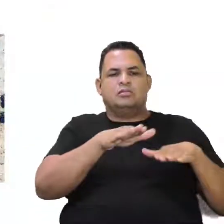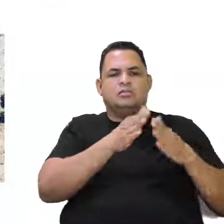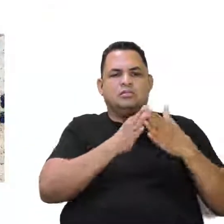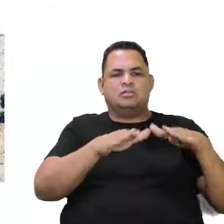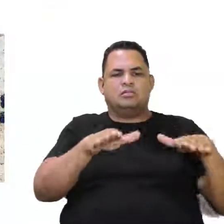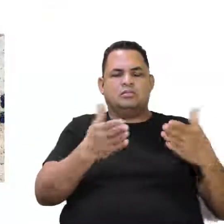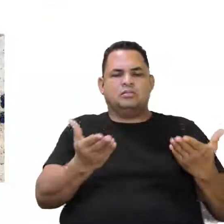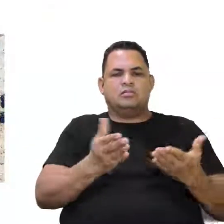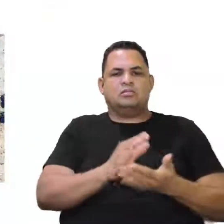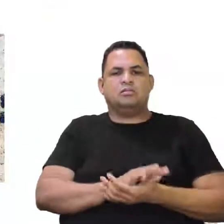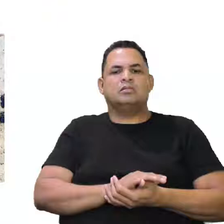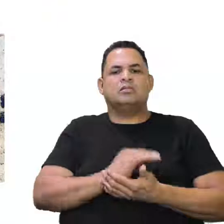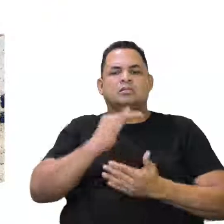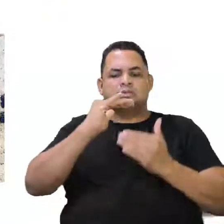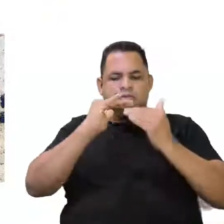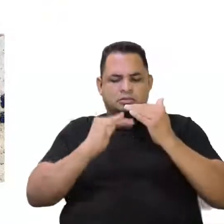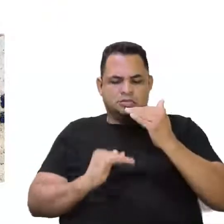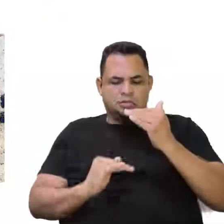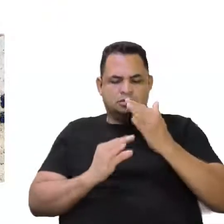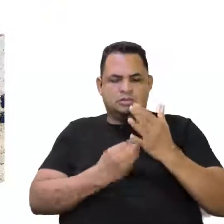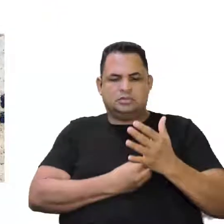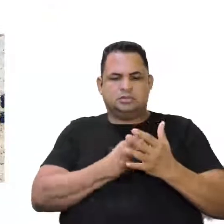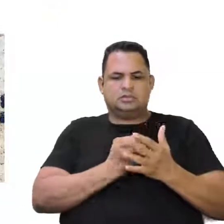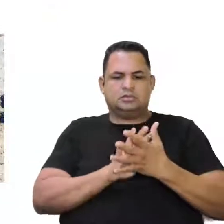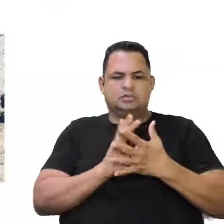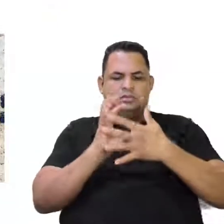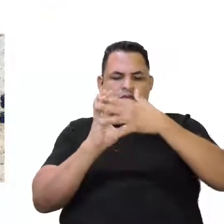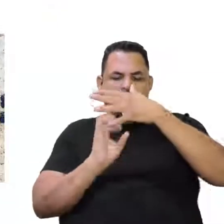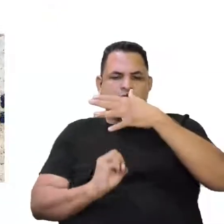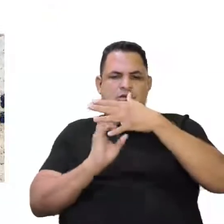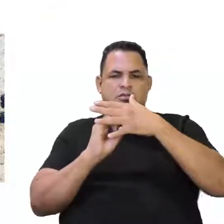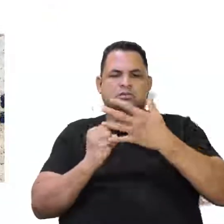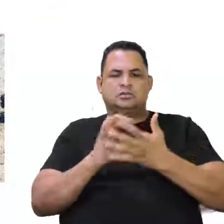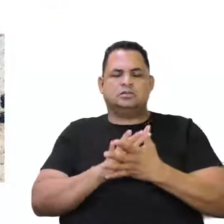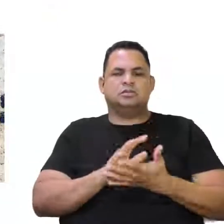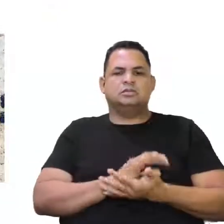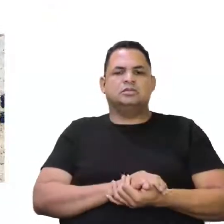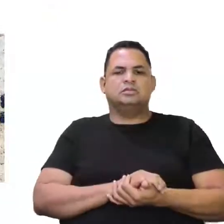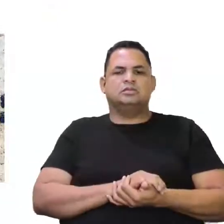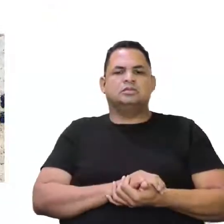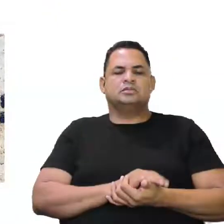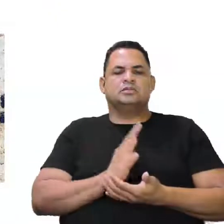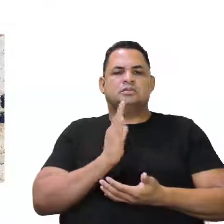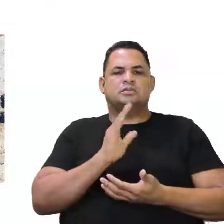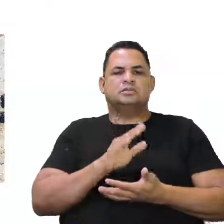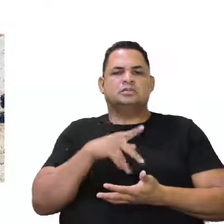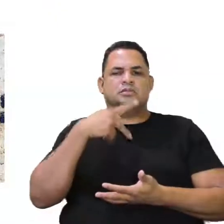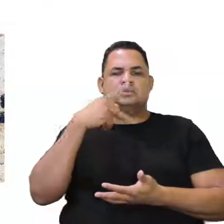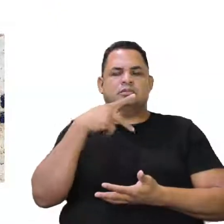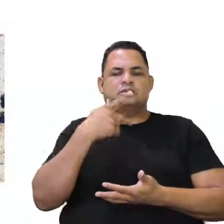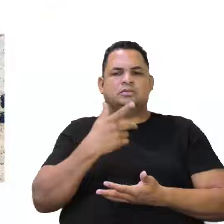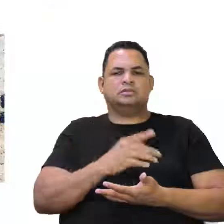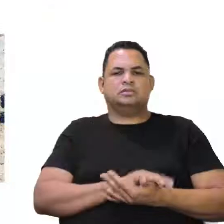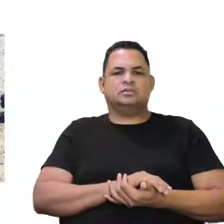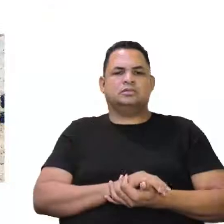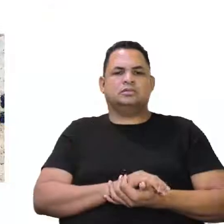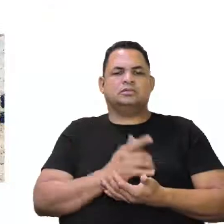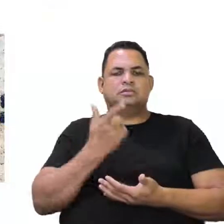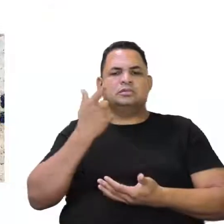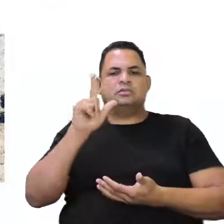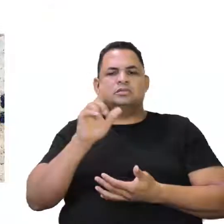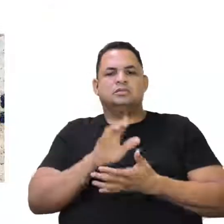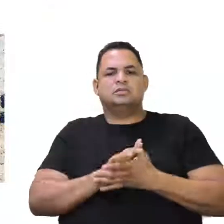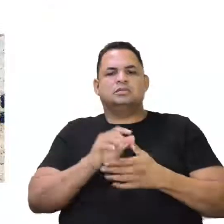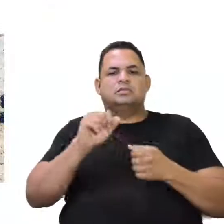mais inferiores estejam recebendo a iluminação solar. E aí a gente já falou disso, né? Não vão conseguir